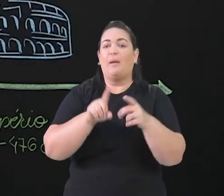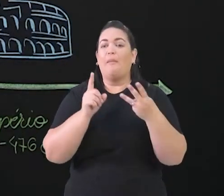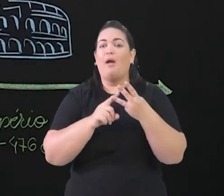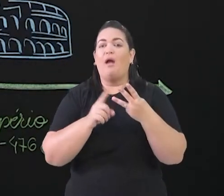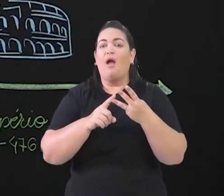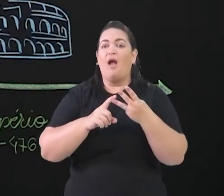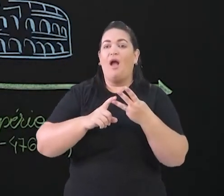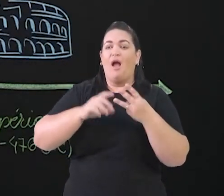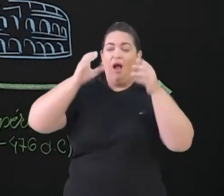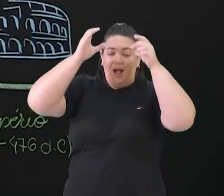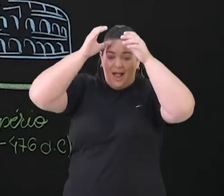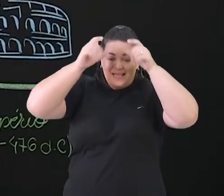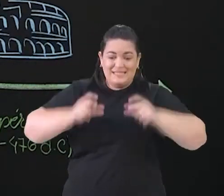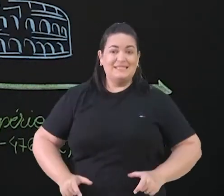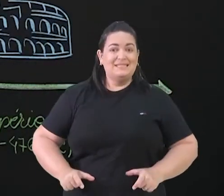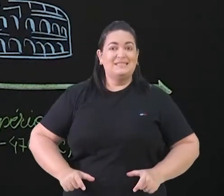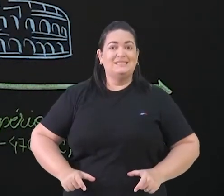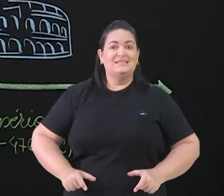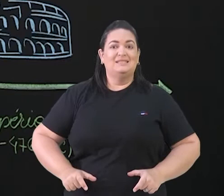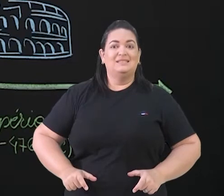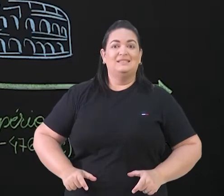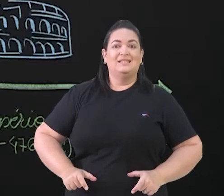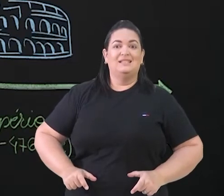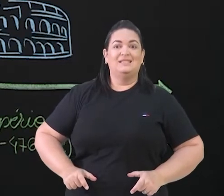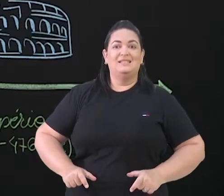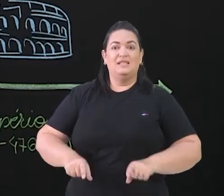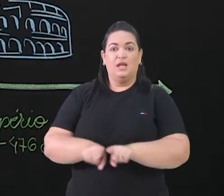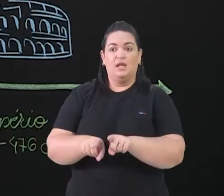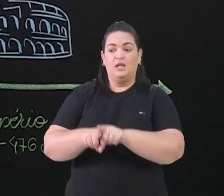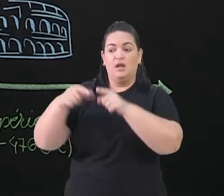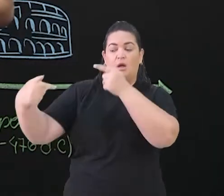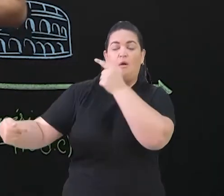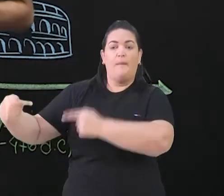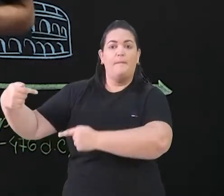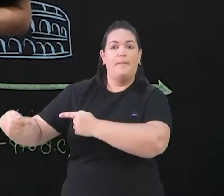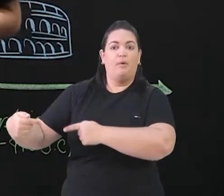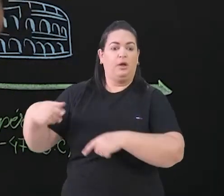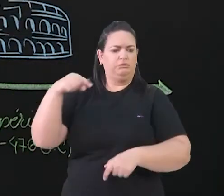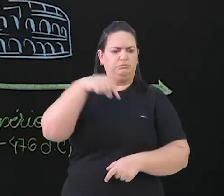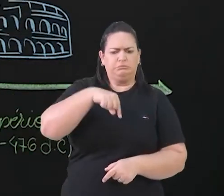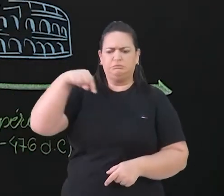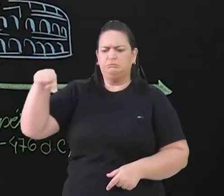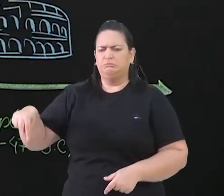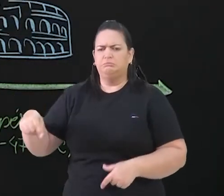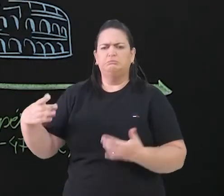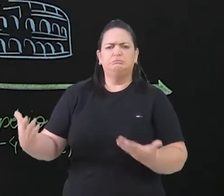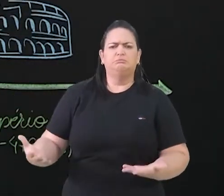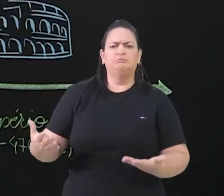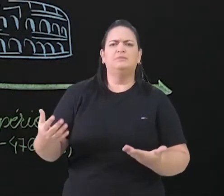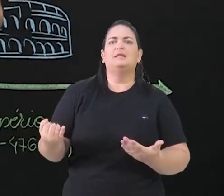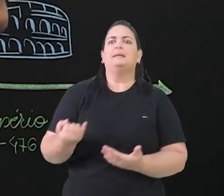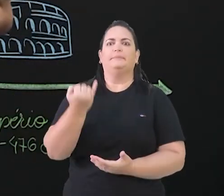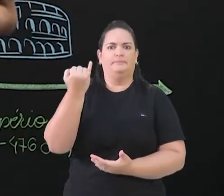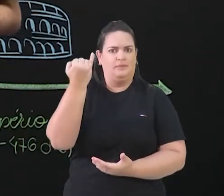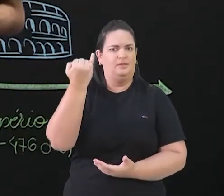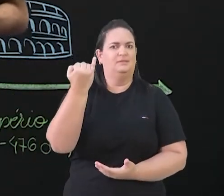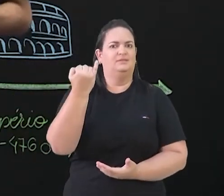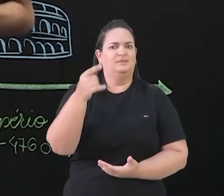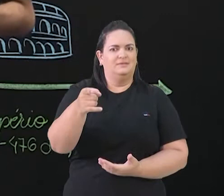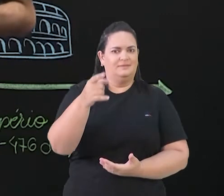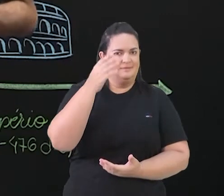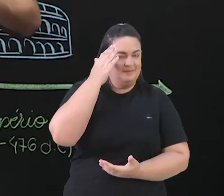a noção de cidadania em Roma e a relação com a política. Vamos com calma que isso é um ponto de grande